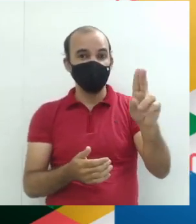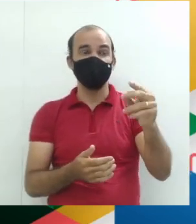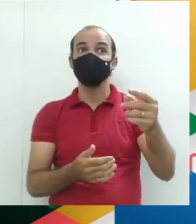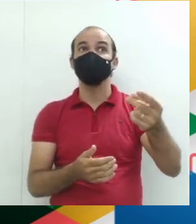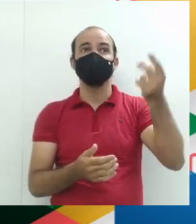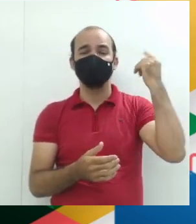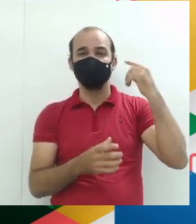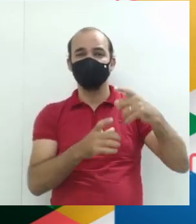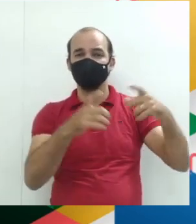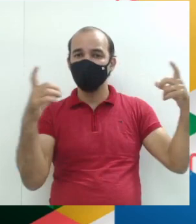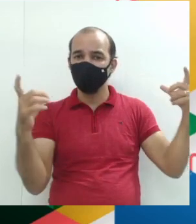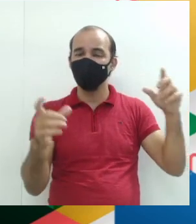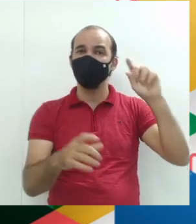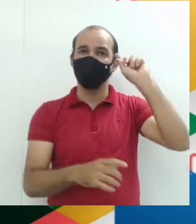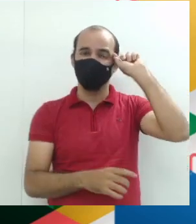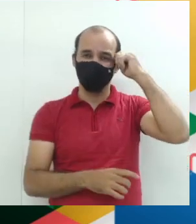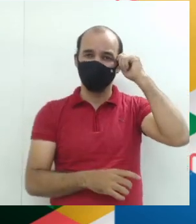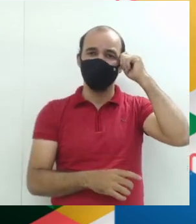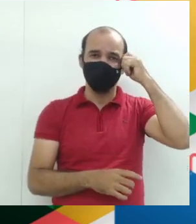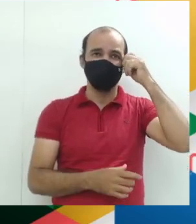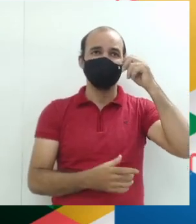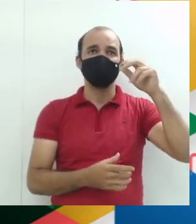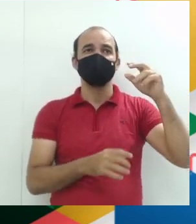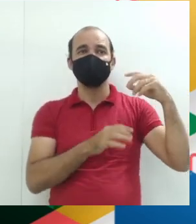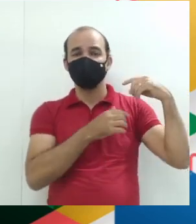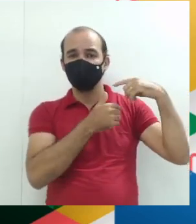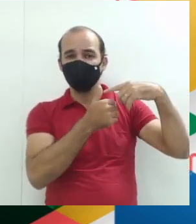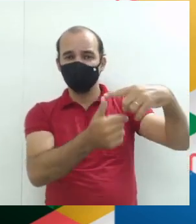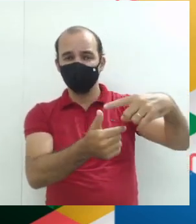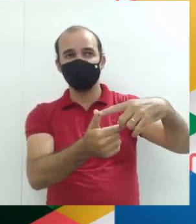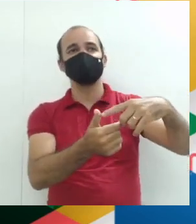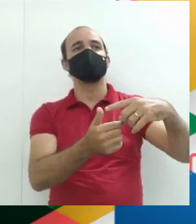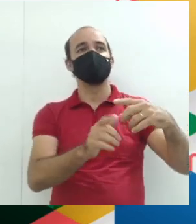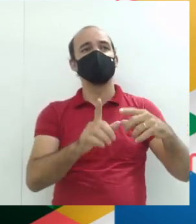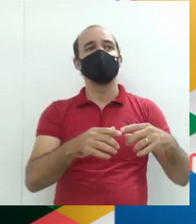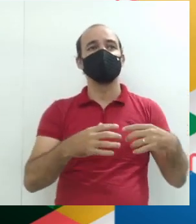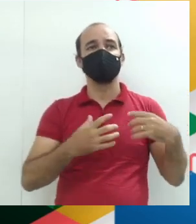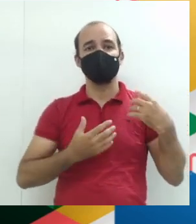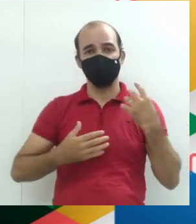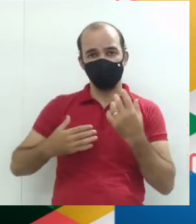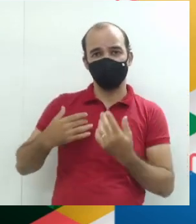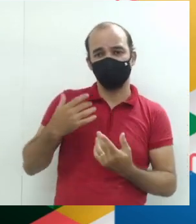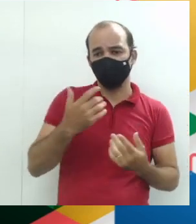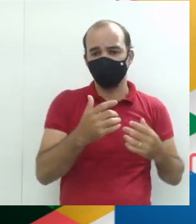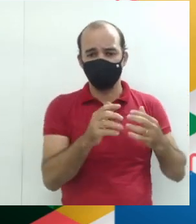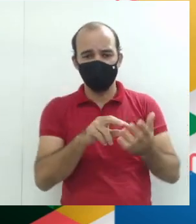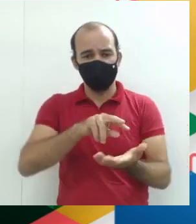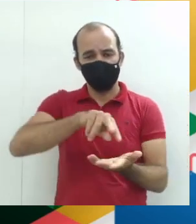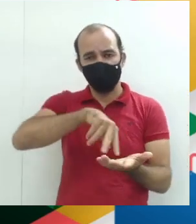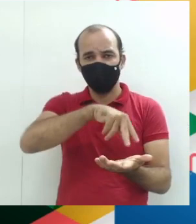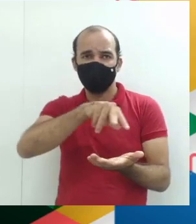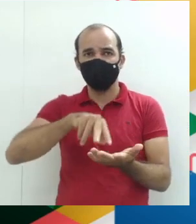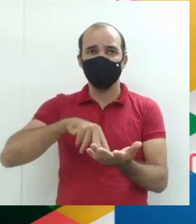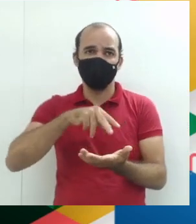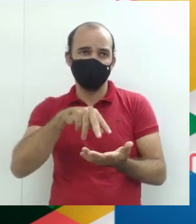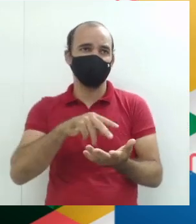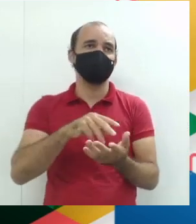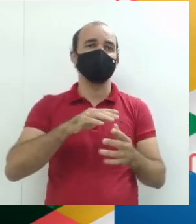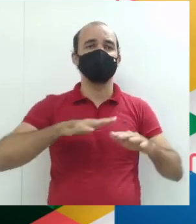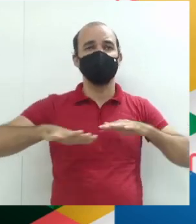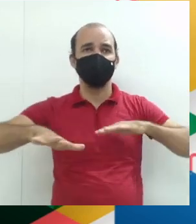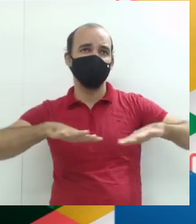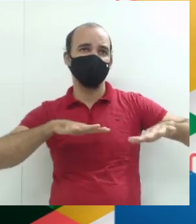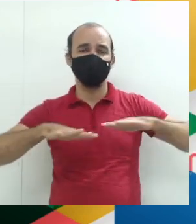na maioria das vezes por pessoas pretas e que traziam a sensualidade e que misturavam, né,